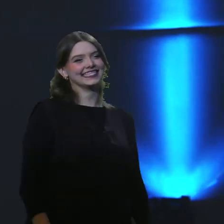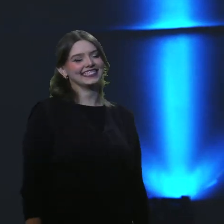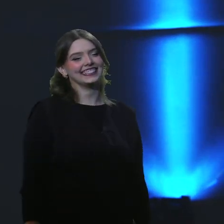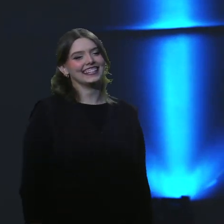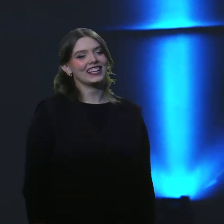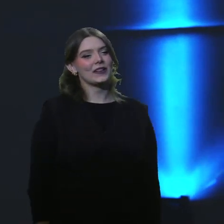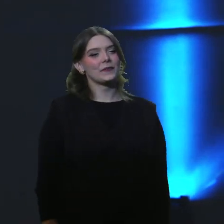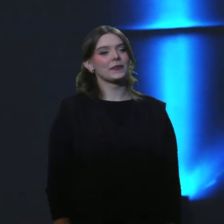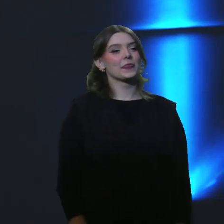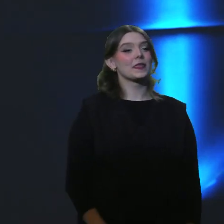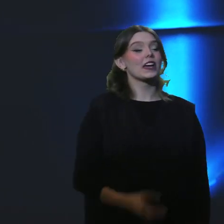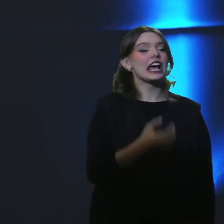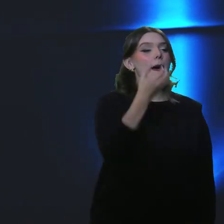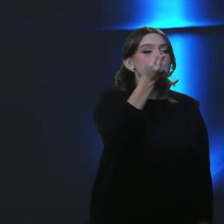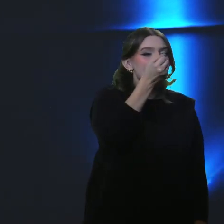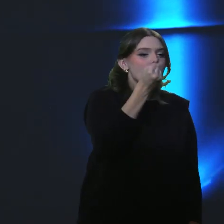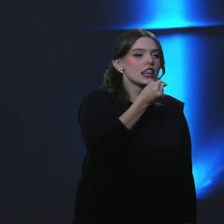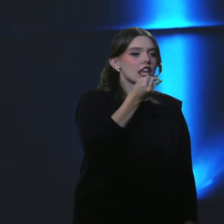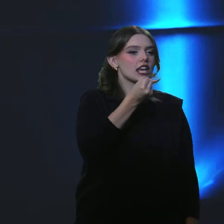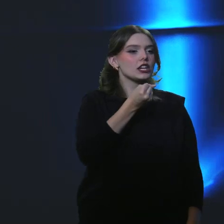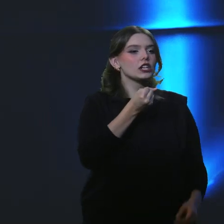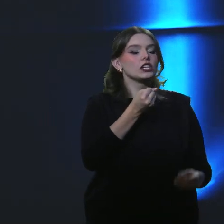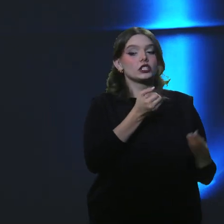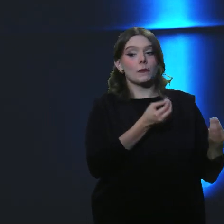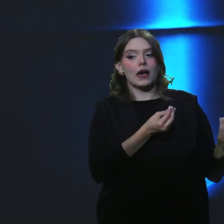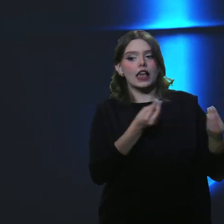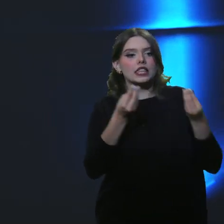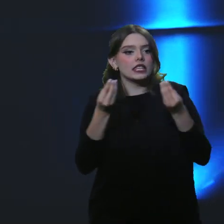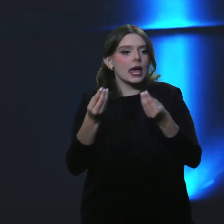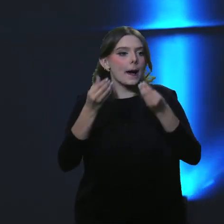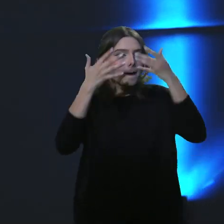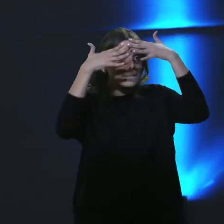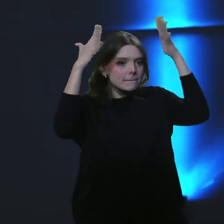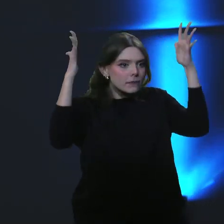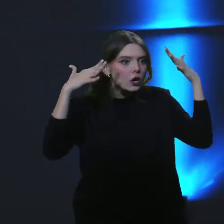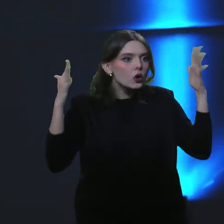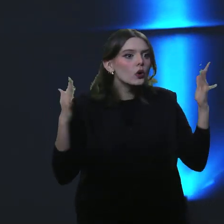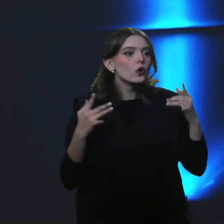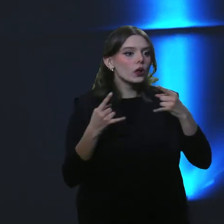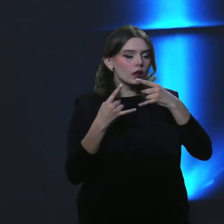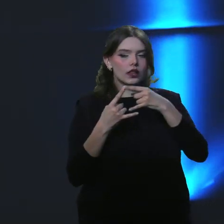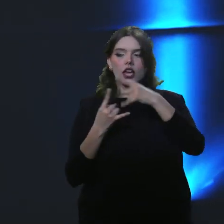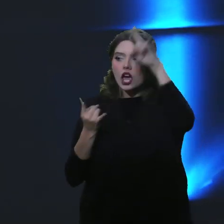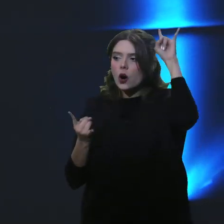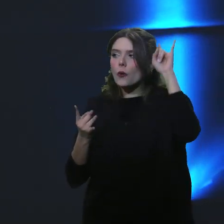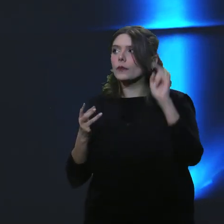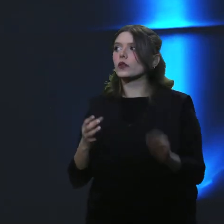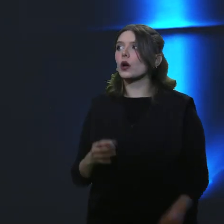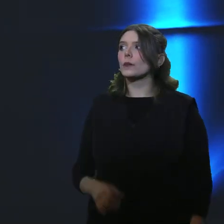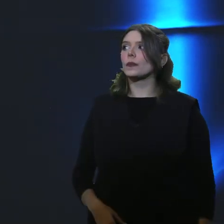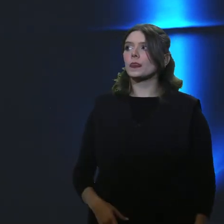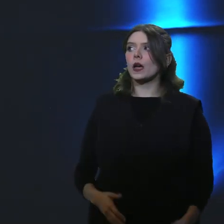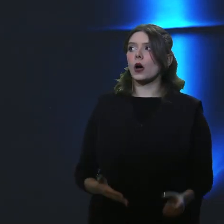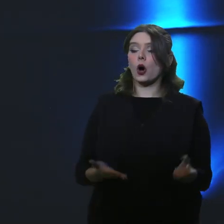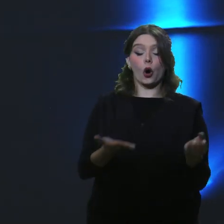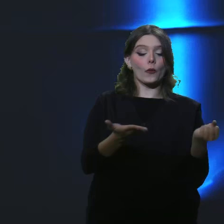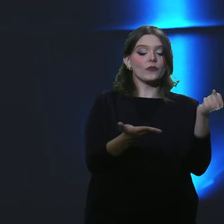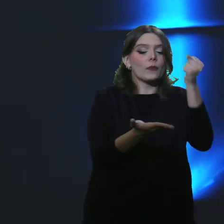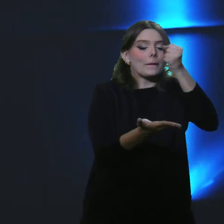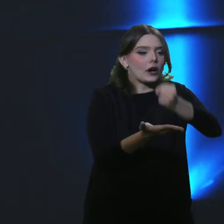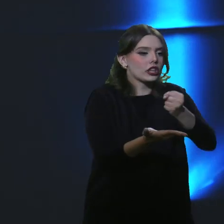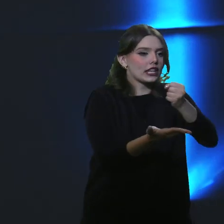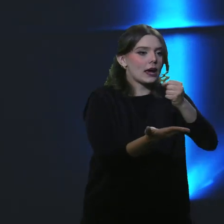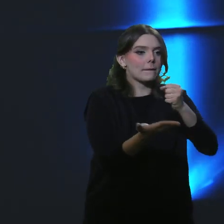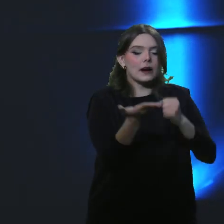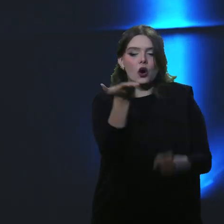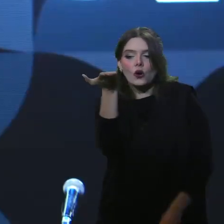Ele me deu uma garrafa PET cheia de leite com a tampa furada assim. E ele falou, coloca a mão assim, despeja na sua mão que ele lambe a sua